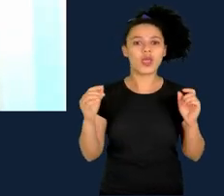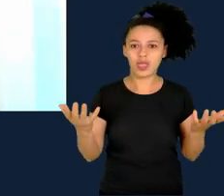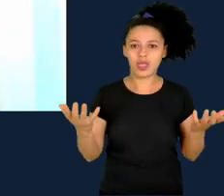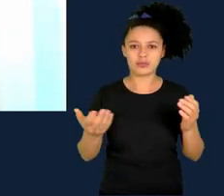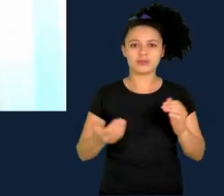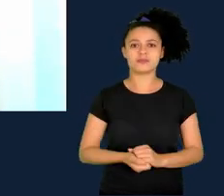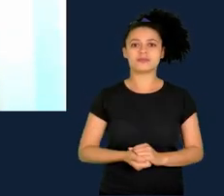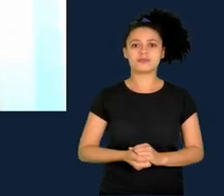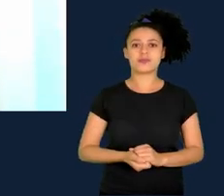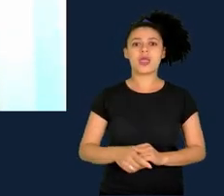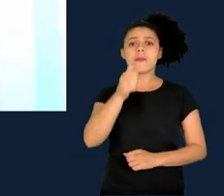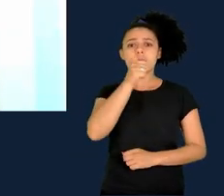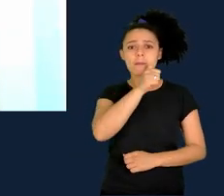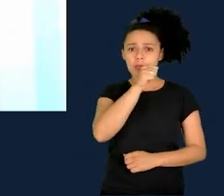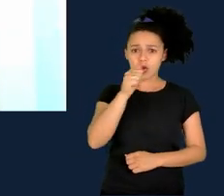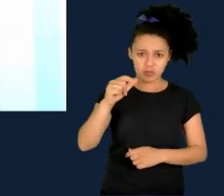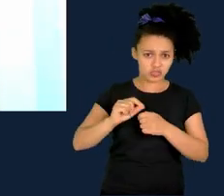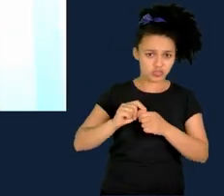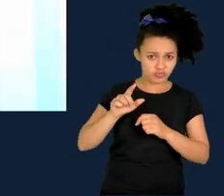que foi prometido?